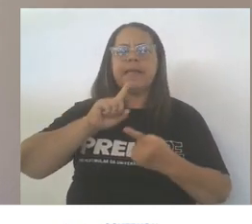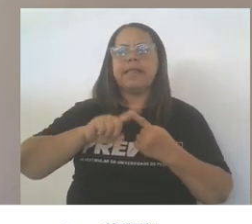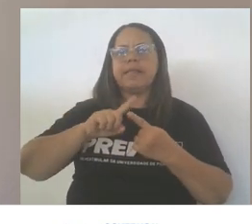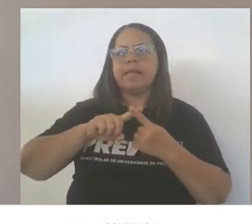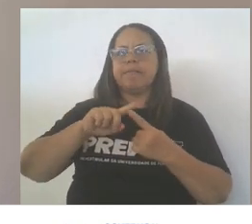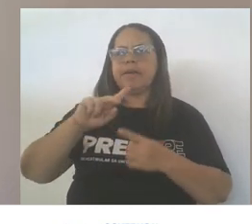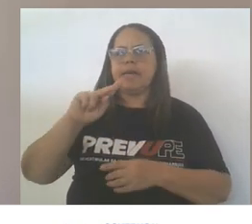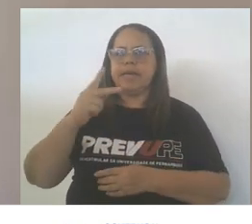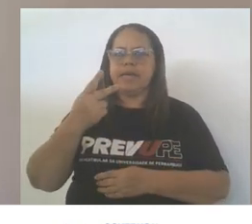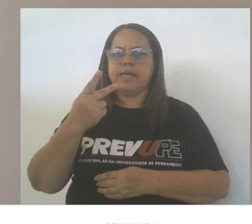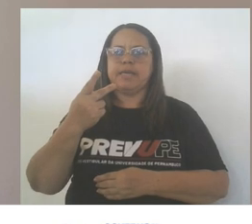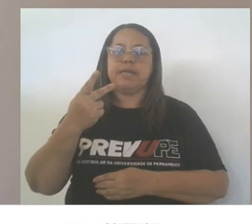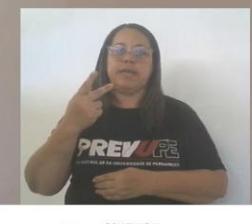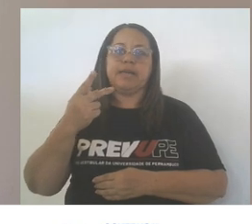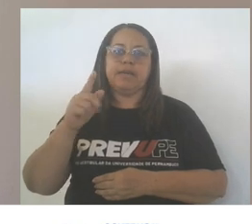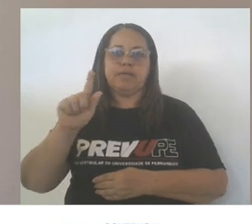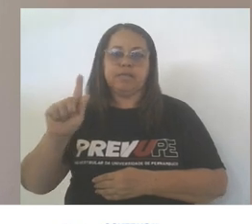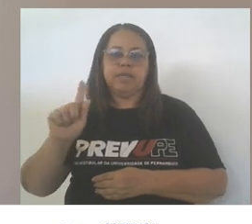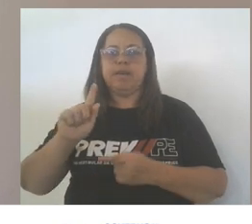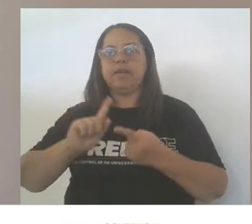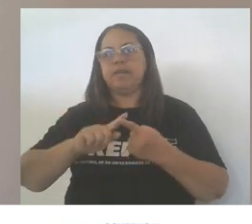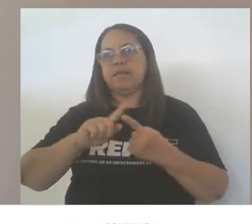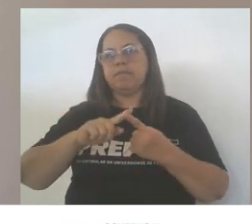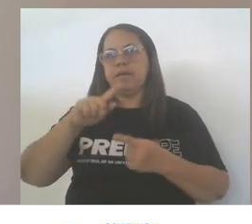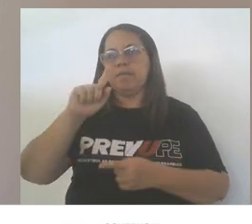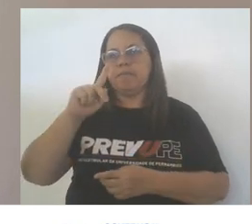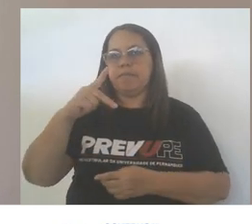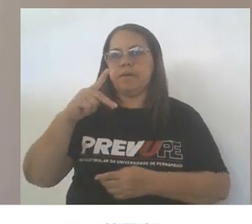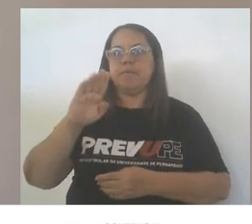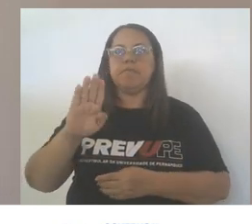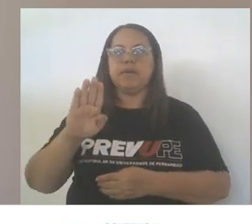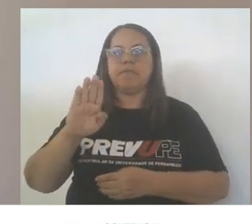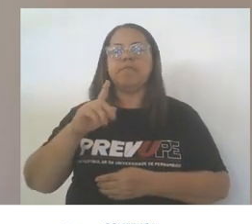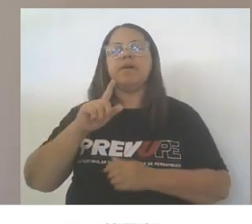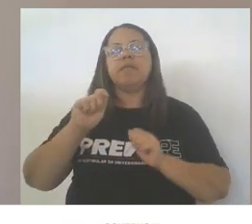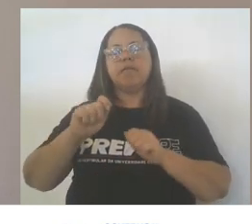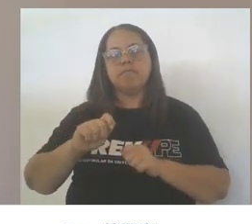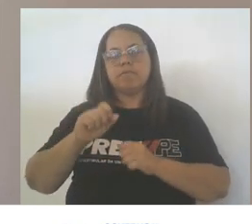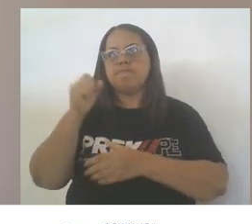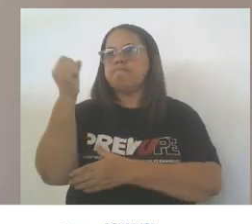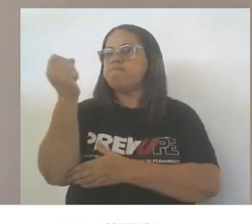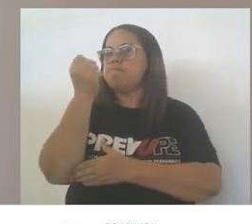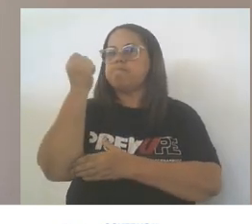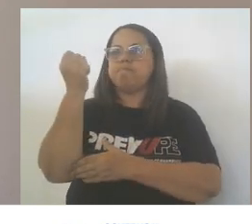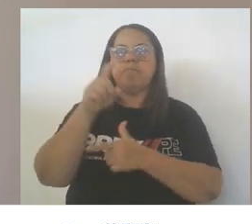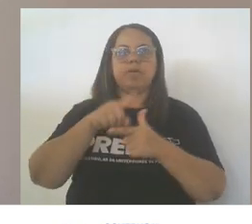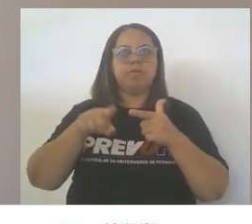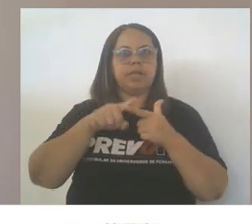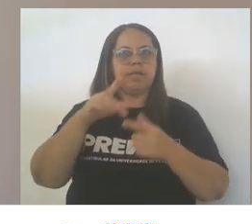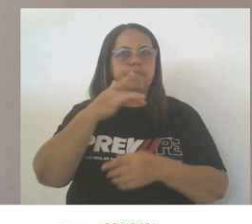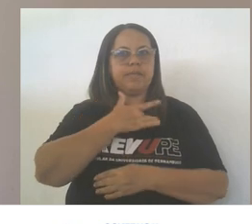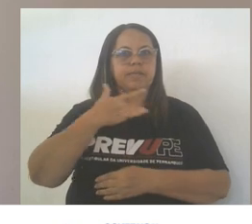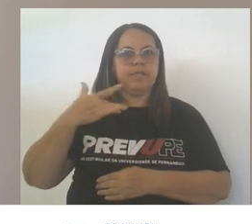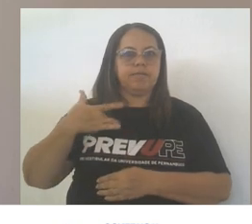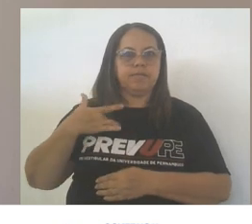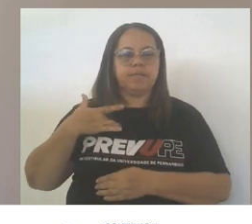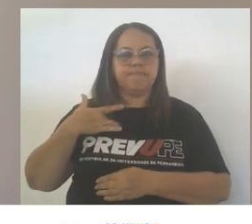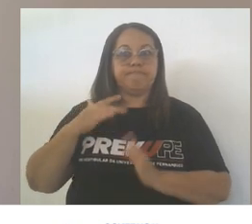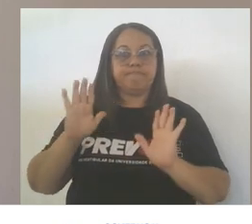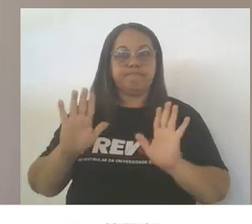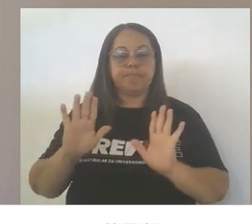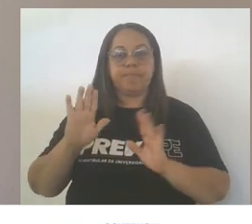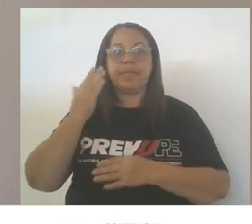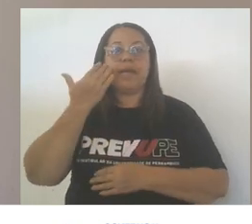chumbo, que podem contaminar corpos d'água e causar problemas graves de saúde quando ingeridos. A compreensão